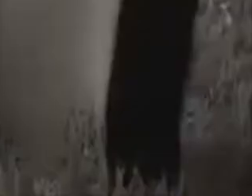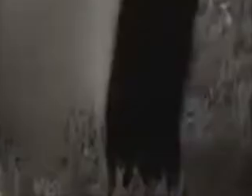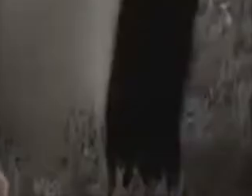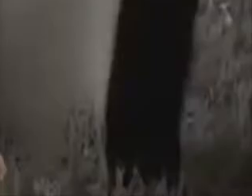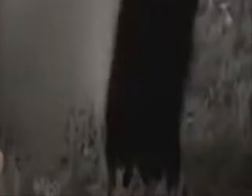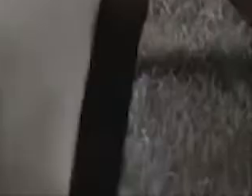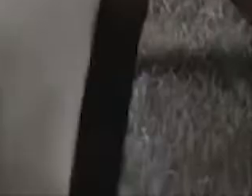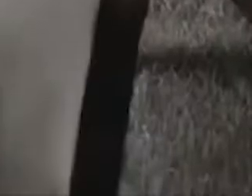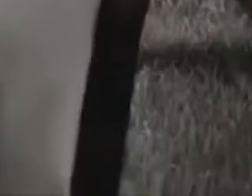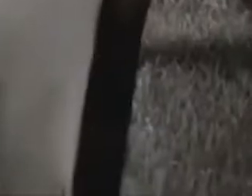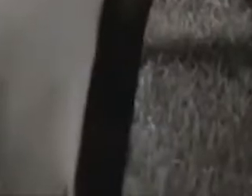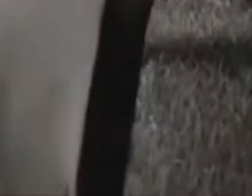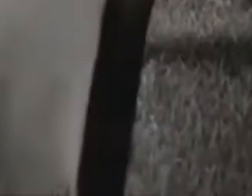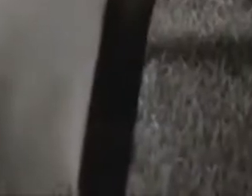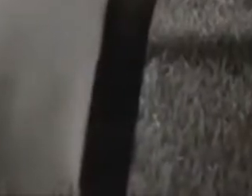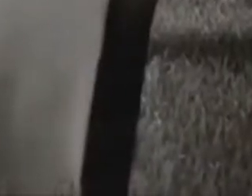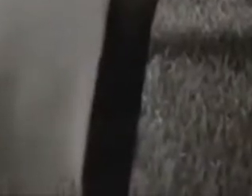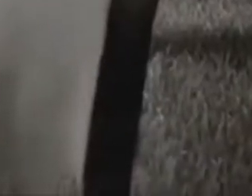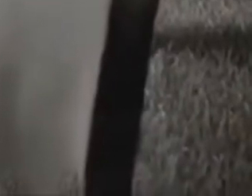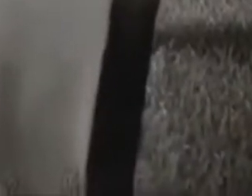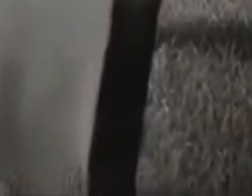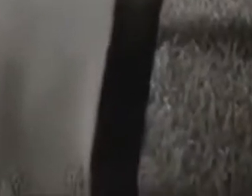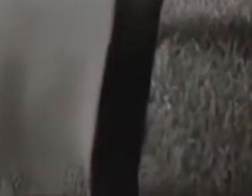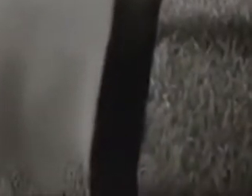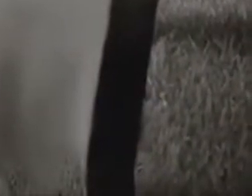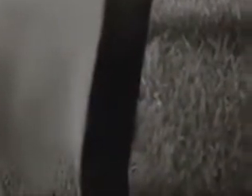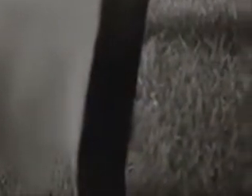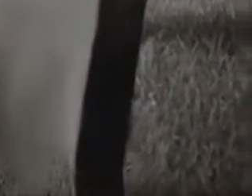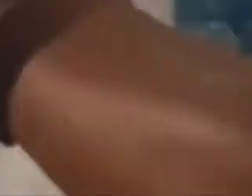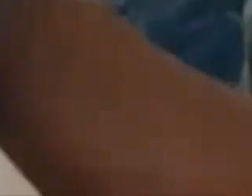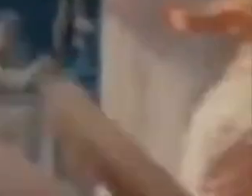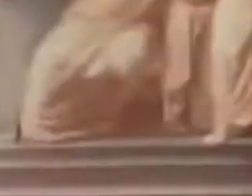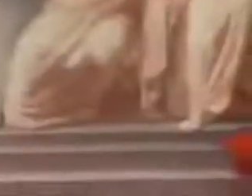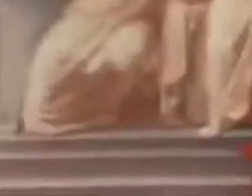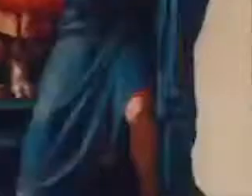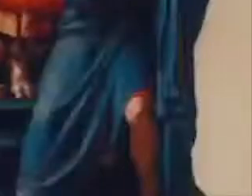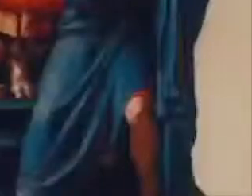totus! Totus ou totivis? Eis a questão.